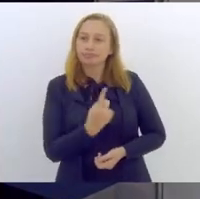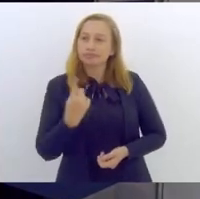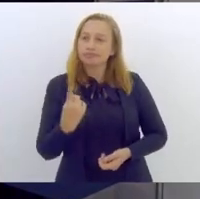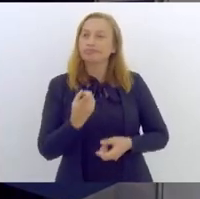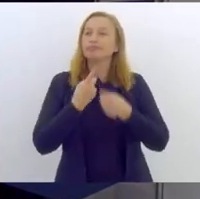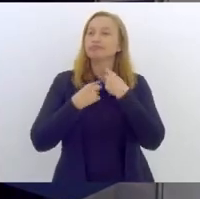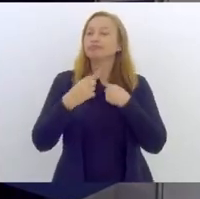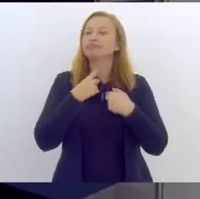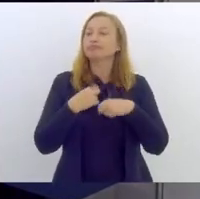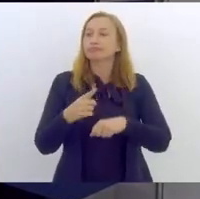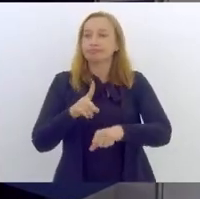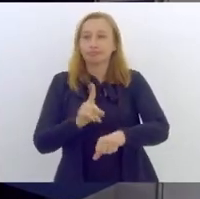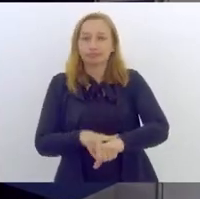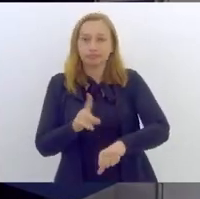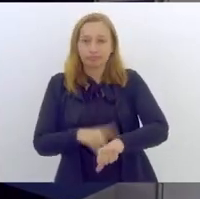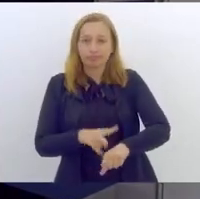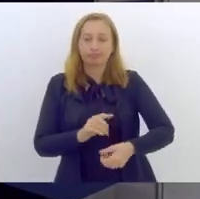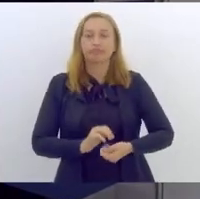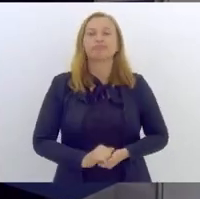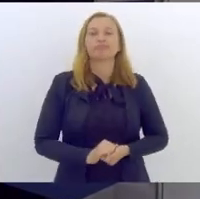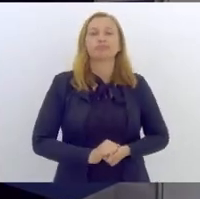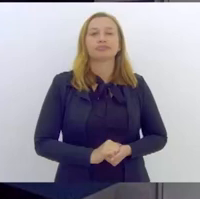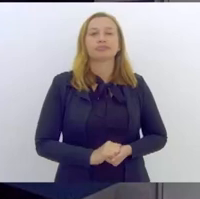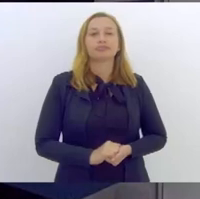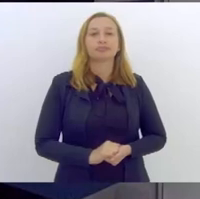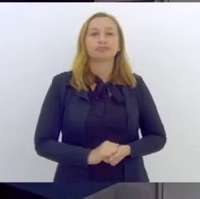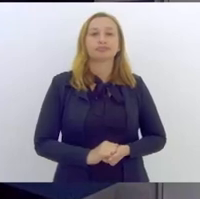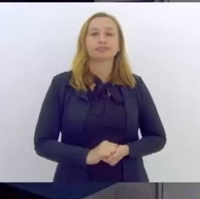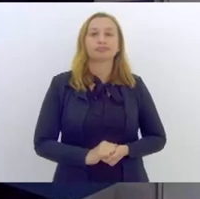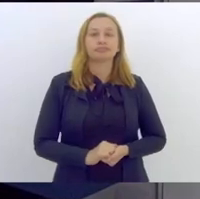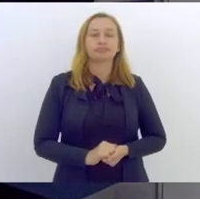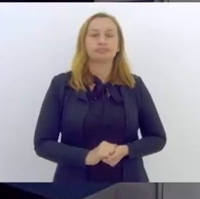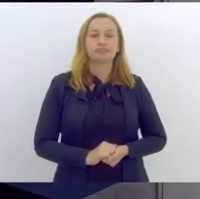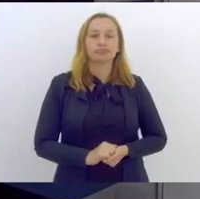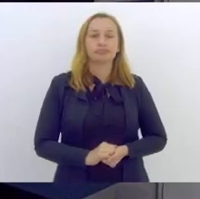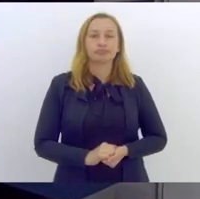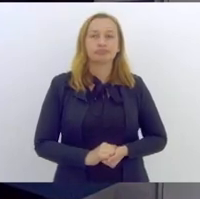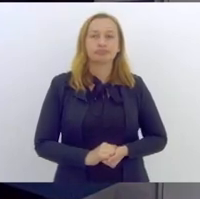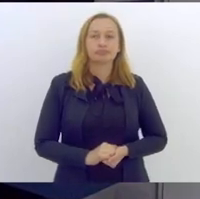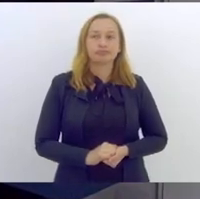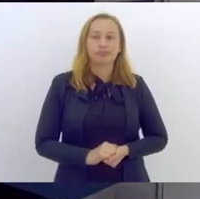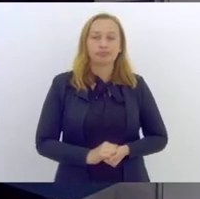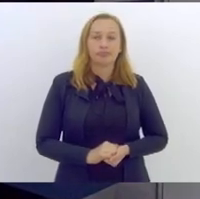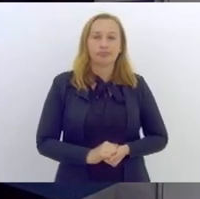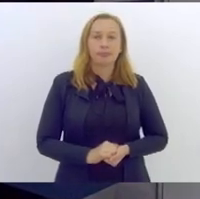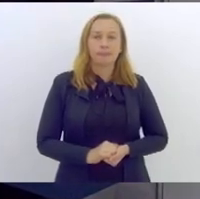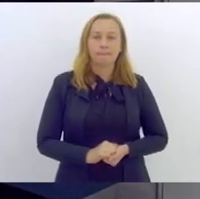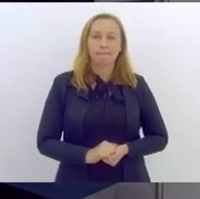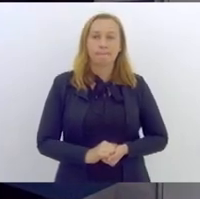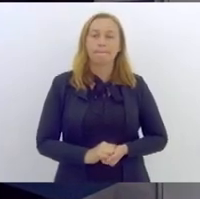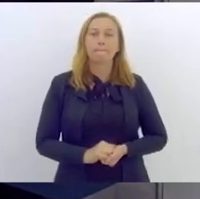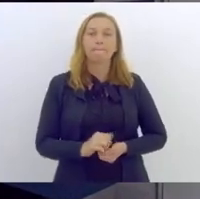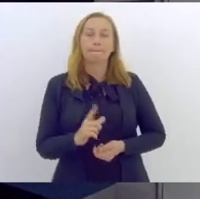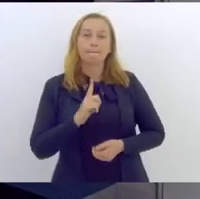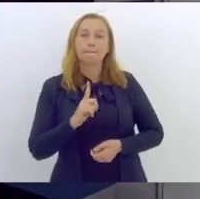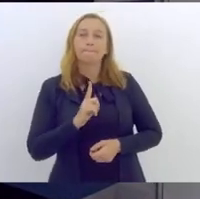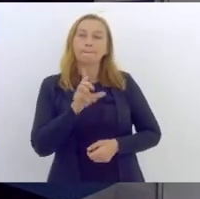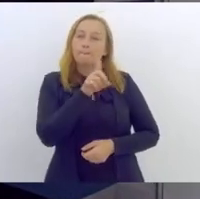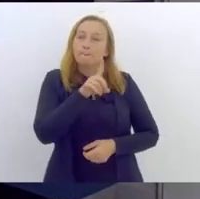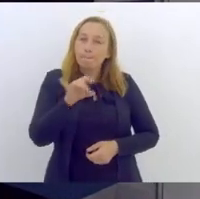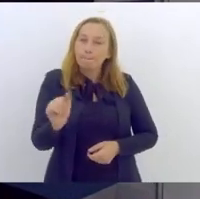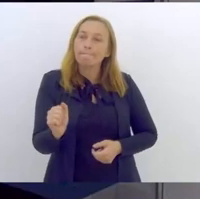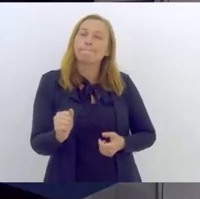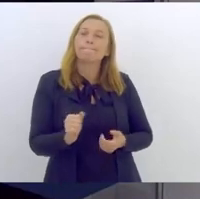almeja nesse momento a gente tá desejando esse TAF aí é que a gente tem uma data né uma para